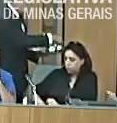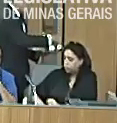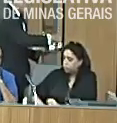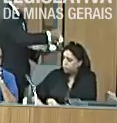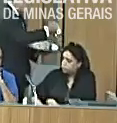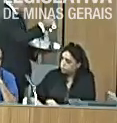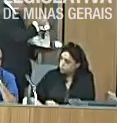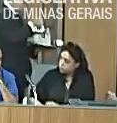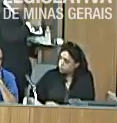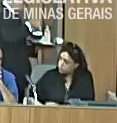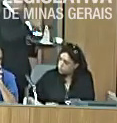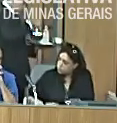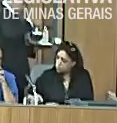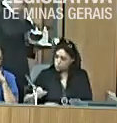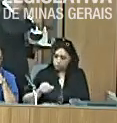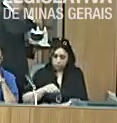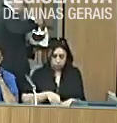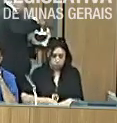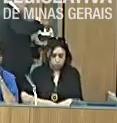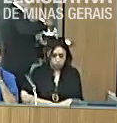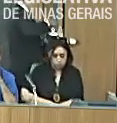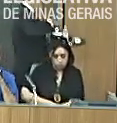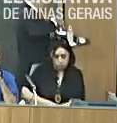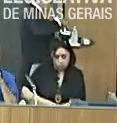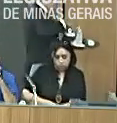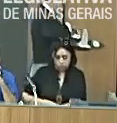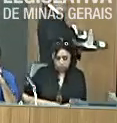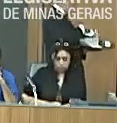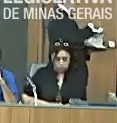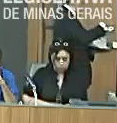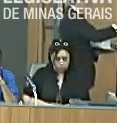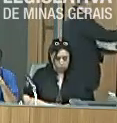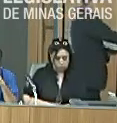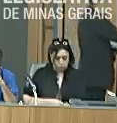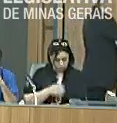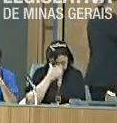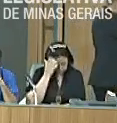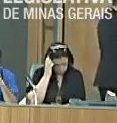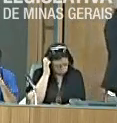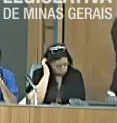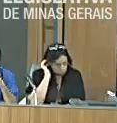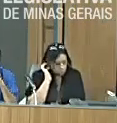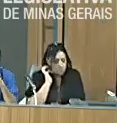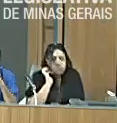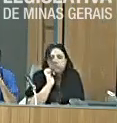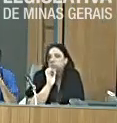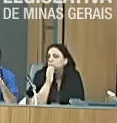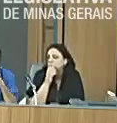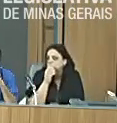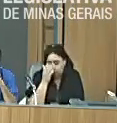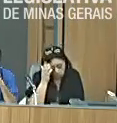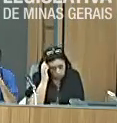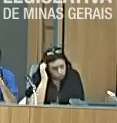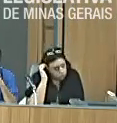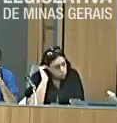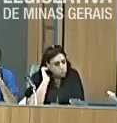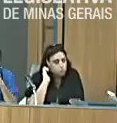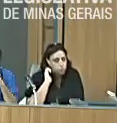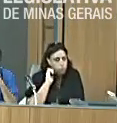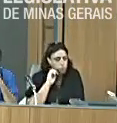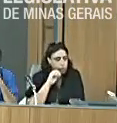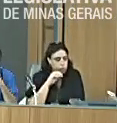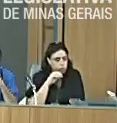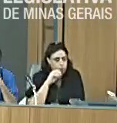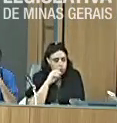que foi bom participar em aqui e tragam mais quero agradecer ao pessoal da área